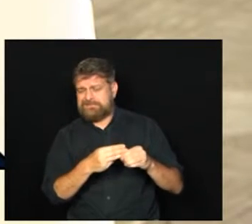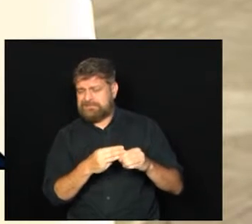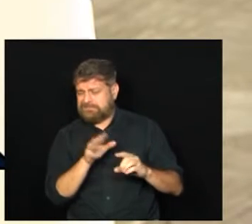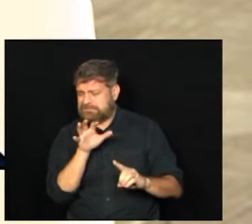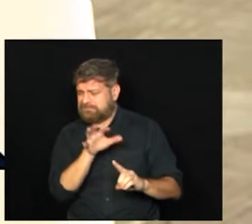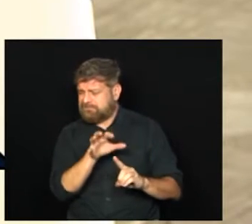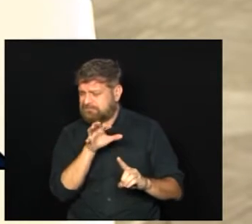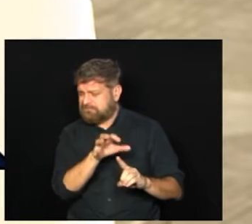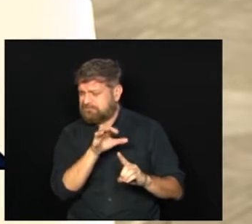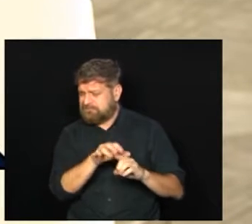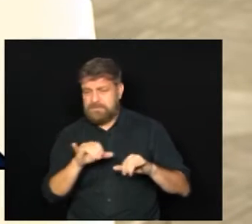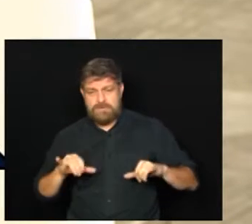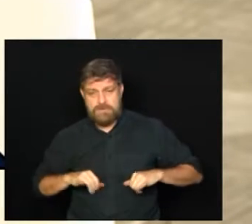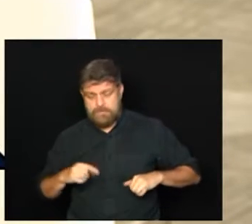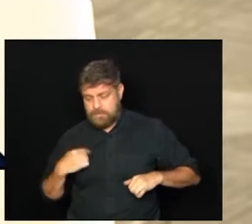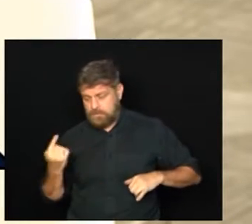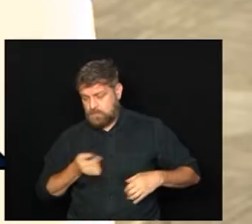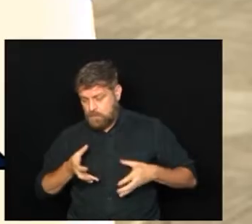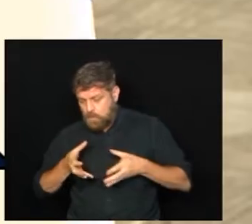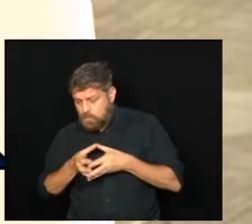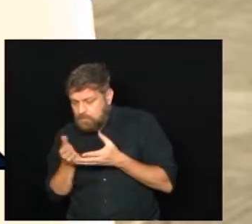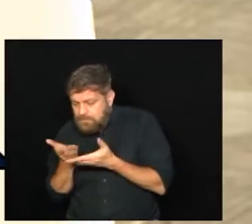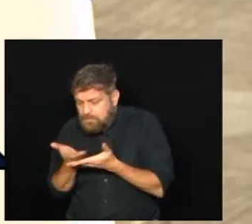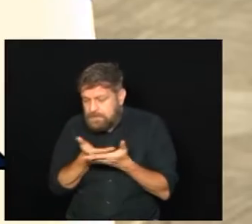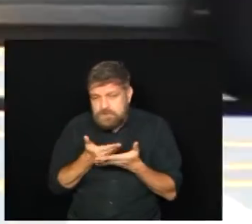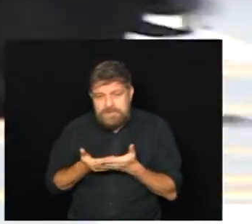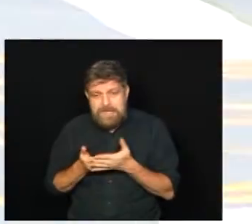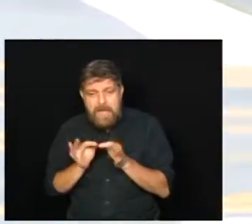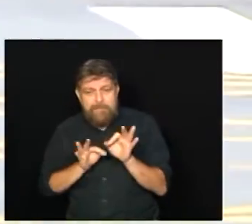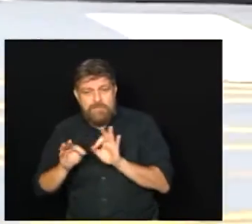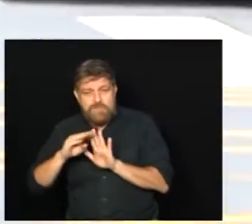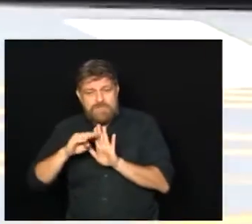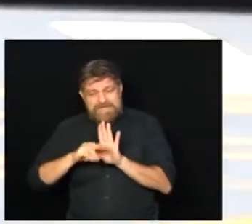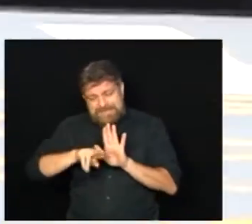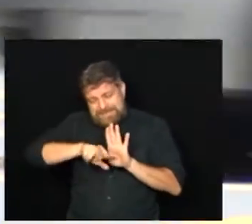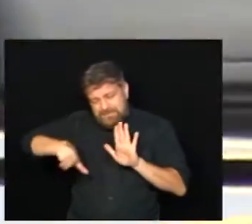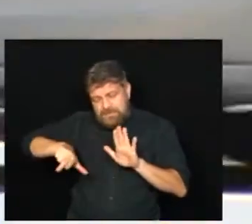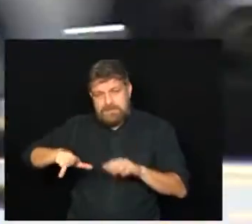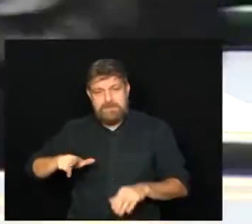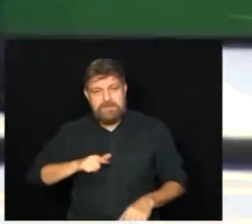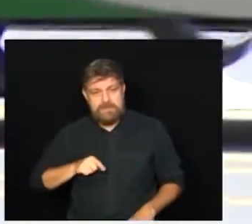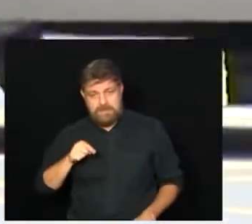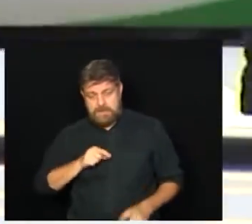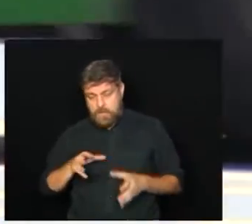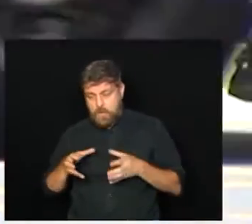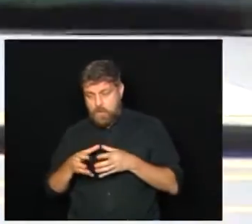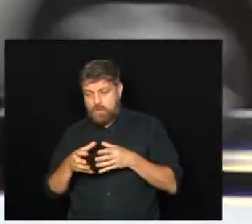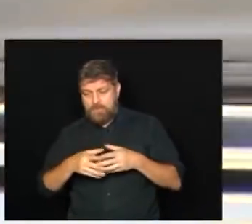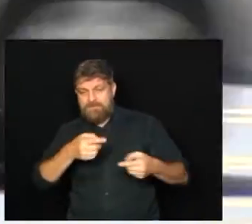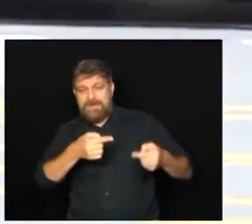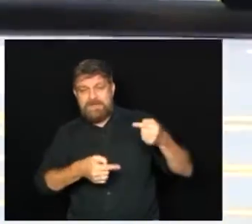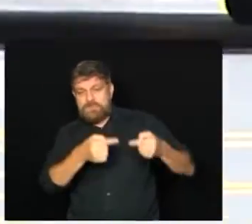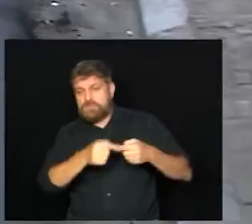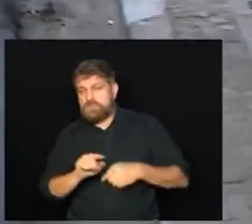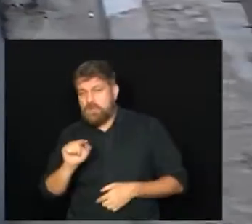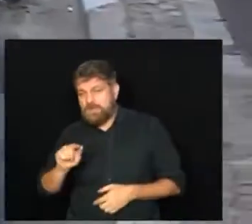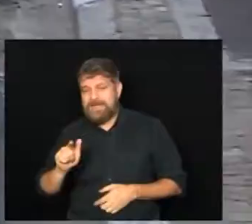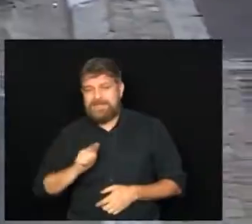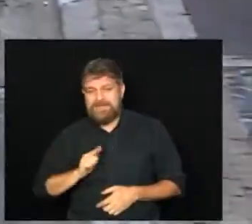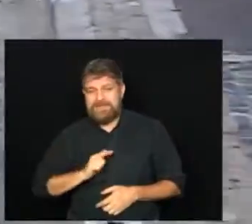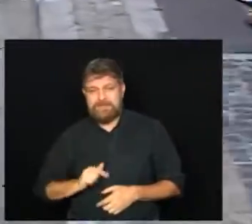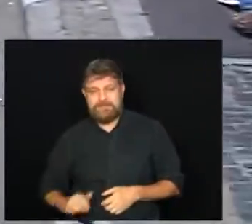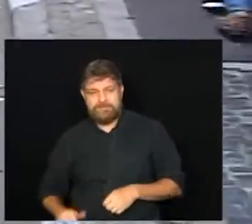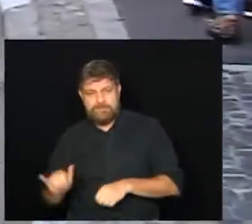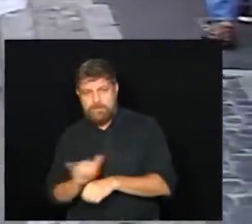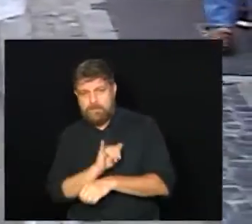Então, essa comissão ela vai poder estudar inúmeros projetos. Entre os projetos que a comissão deve discutir estão a possibilidade